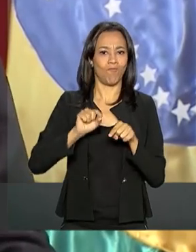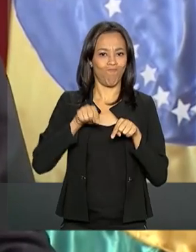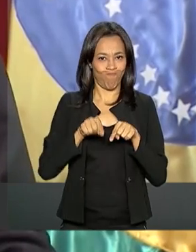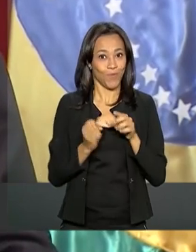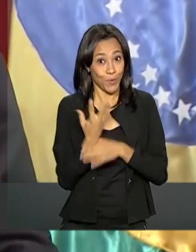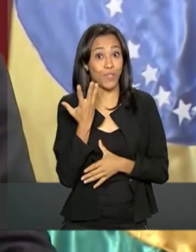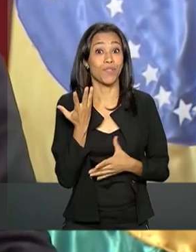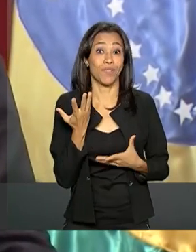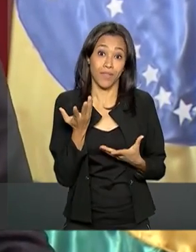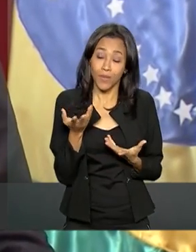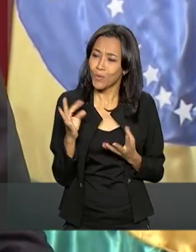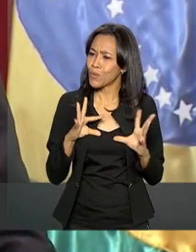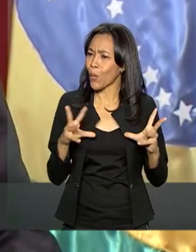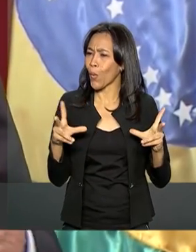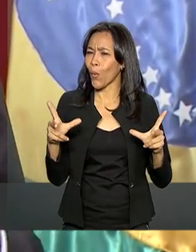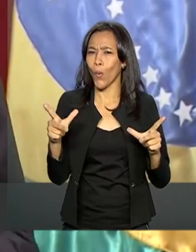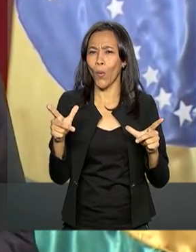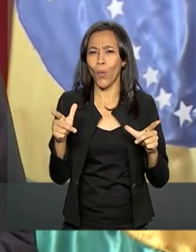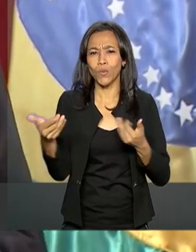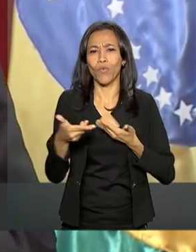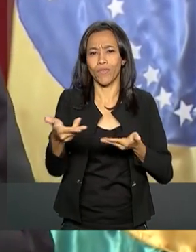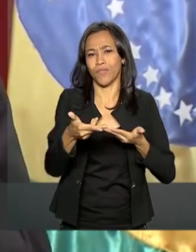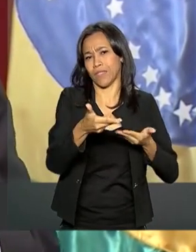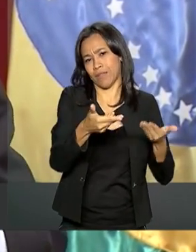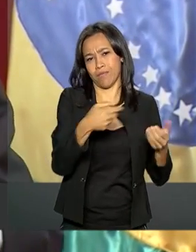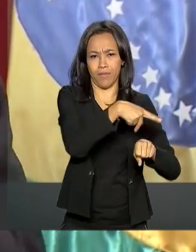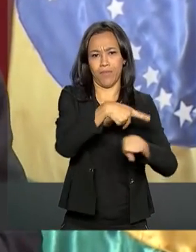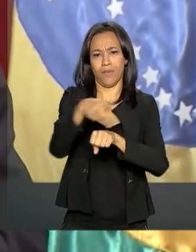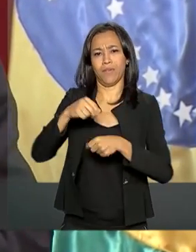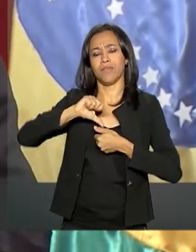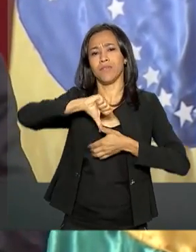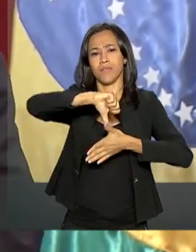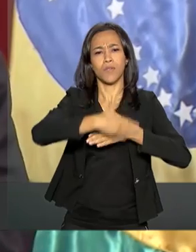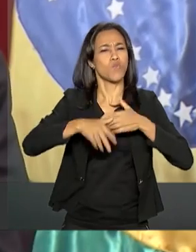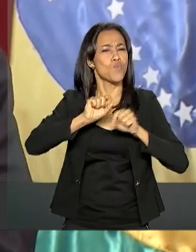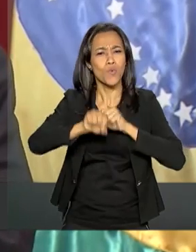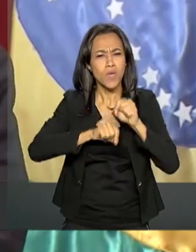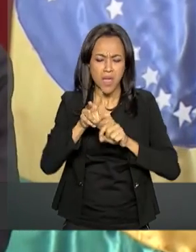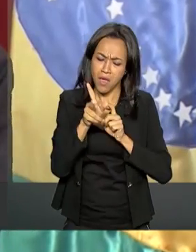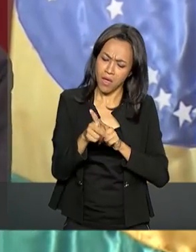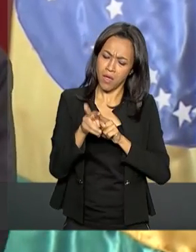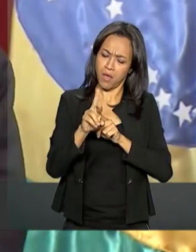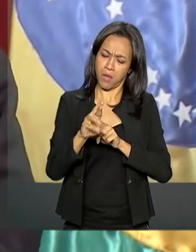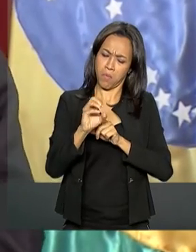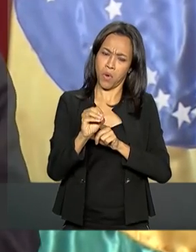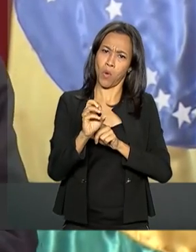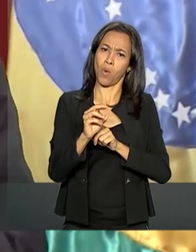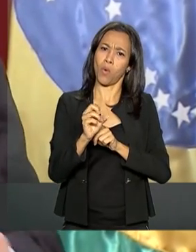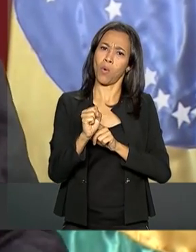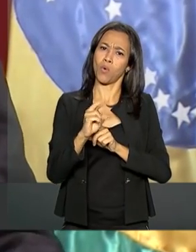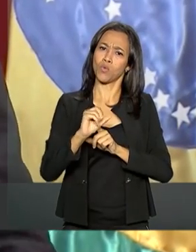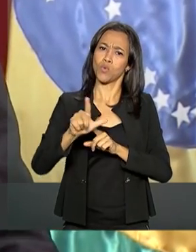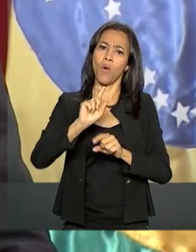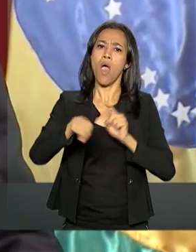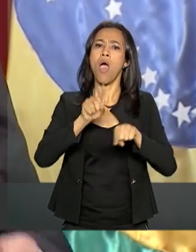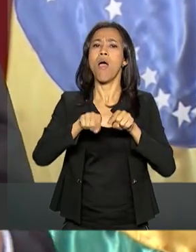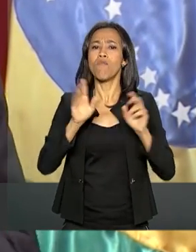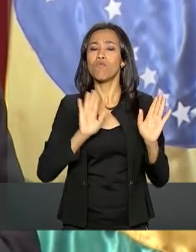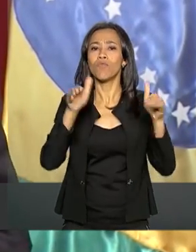A Prosul estão convidados todos os países da América do Sul. O Prosul é um fórum, é uma instância de diálogo, de colaboração, de acordo,